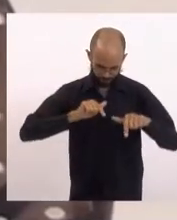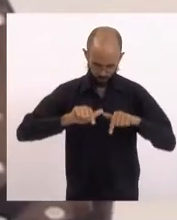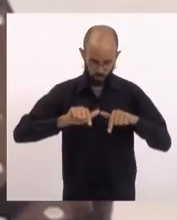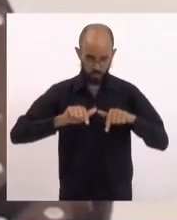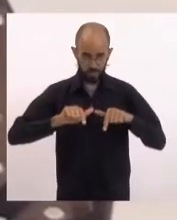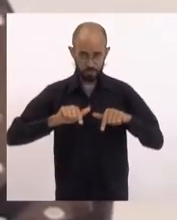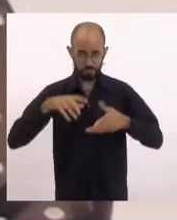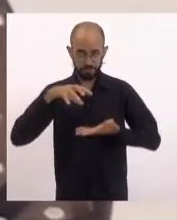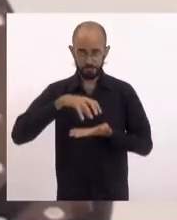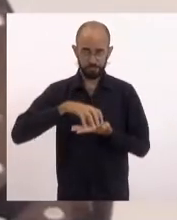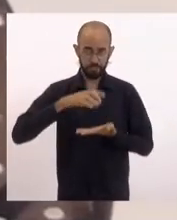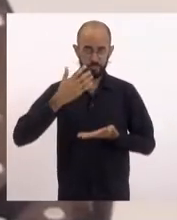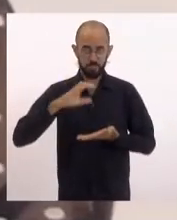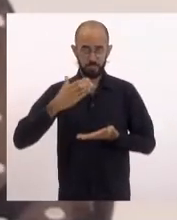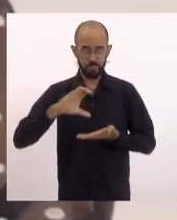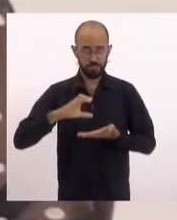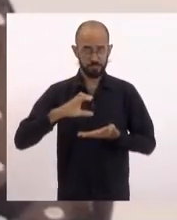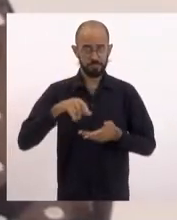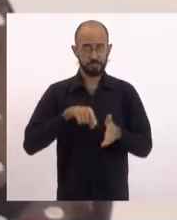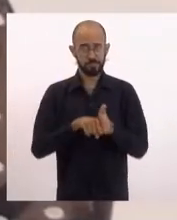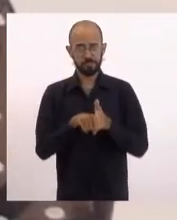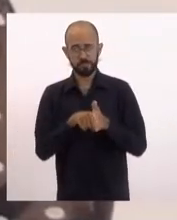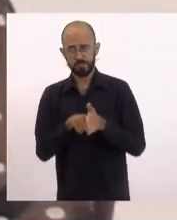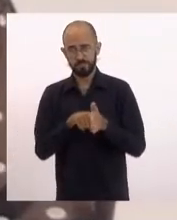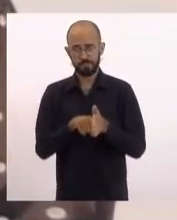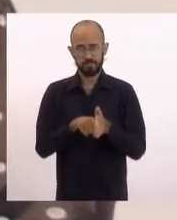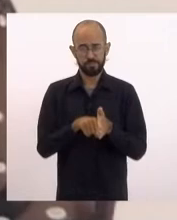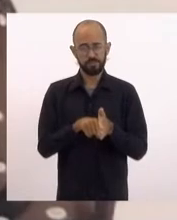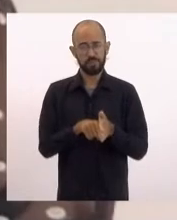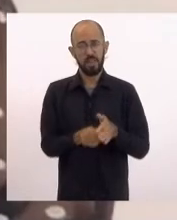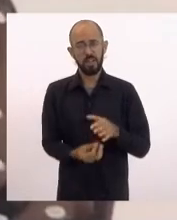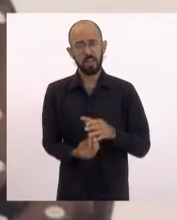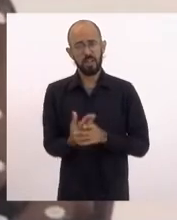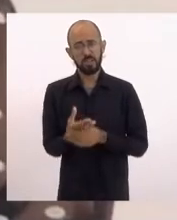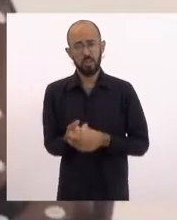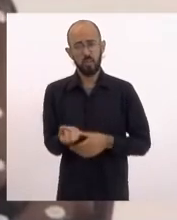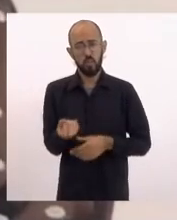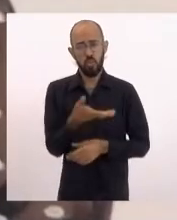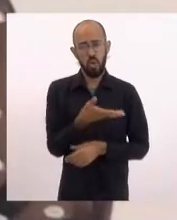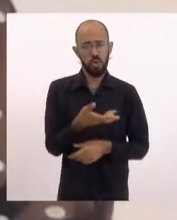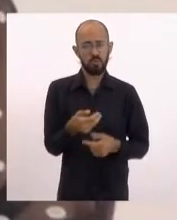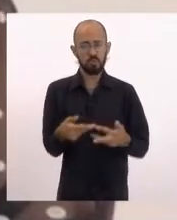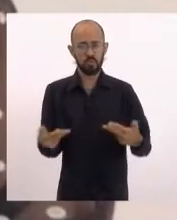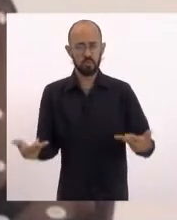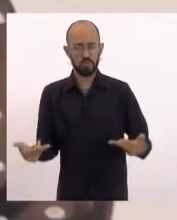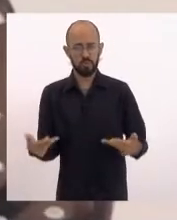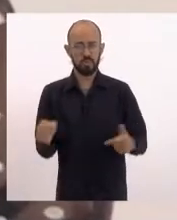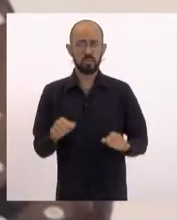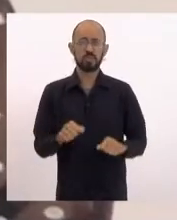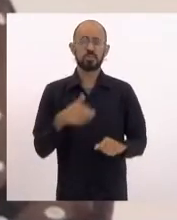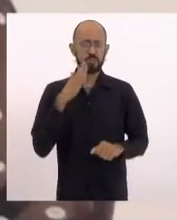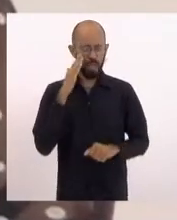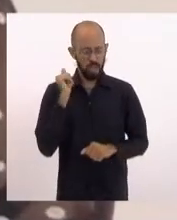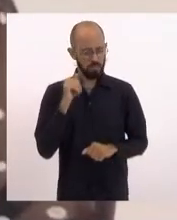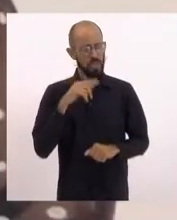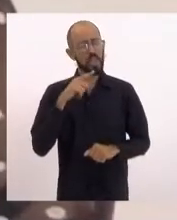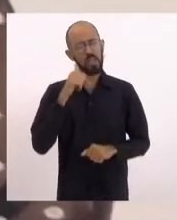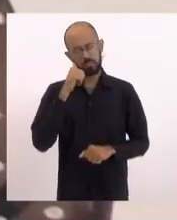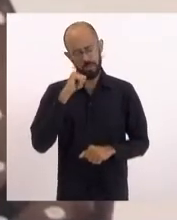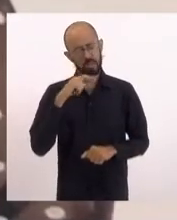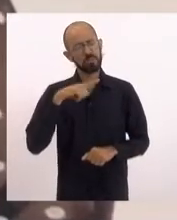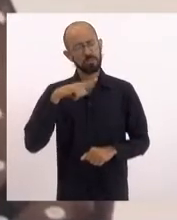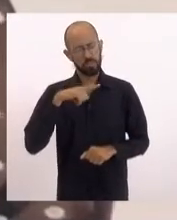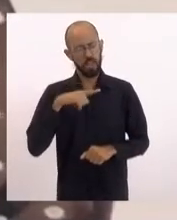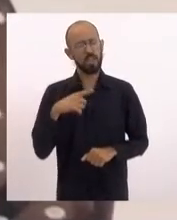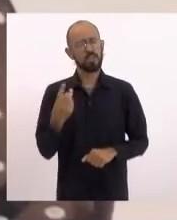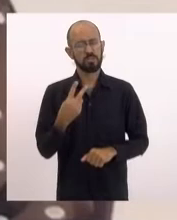da ciência, da pesquisa, da inovação, sabe que também as mulheres têm esse valor. Por isso que a gente